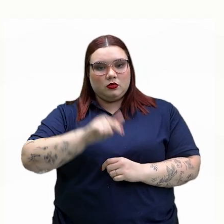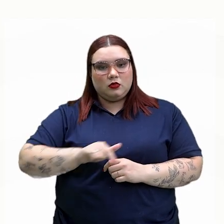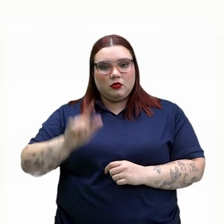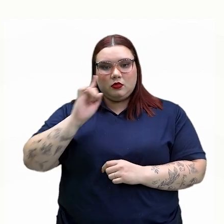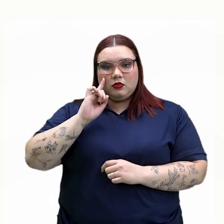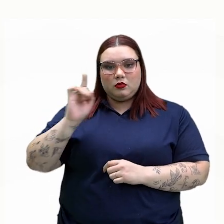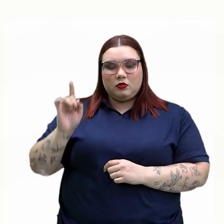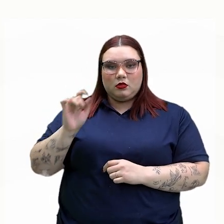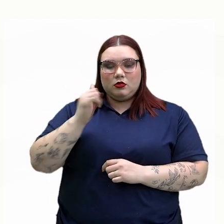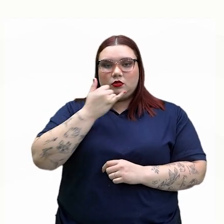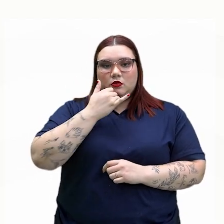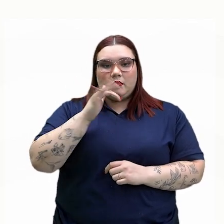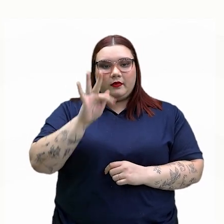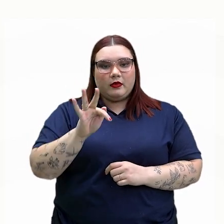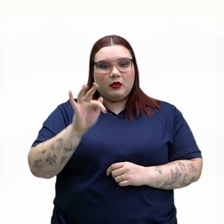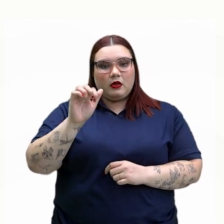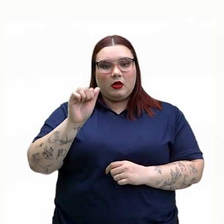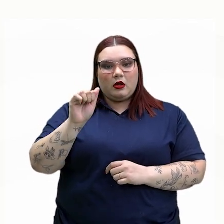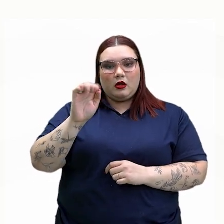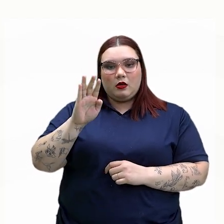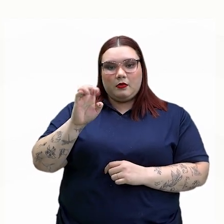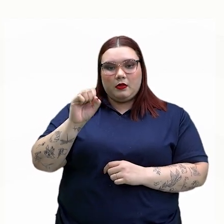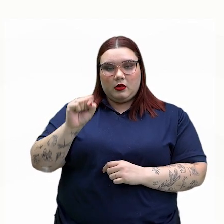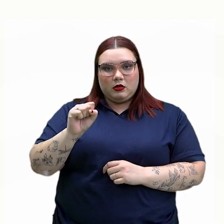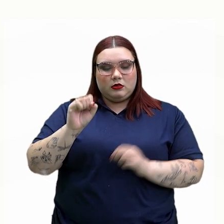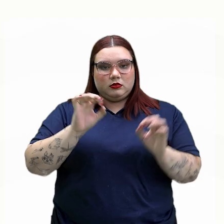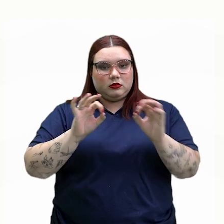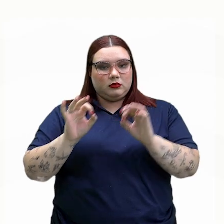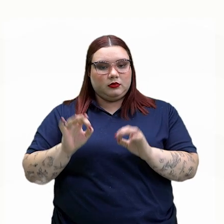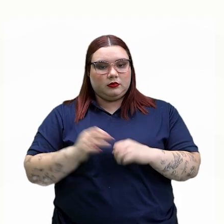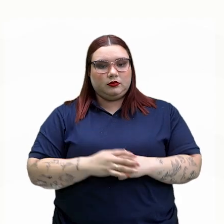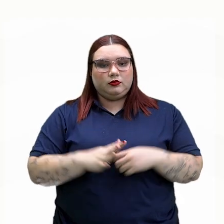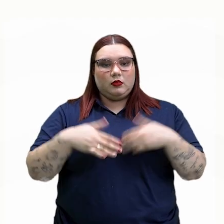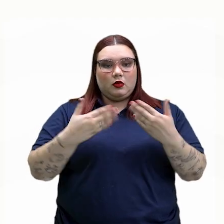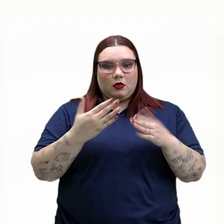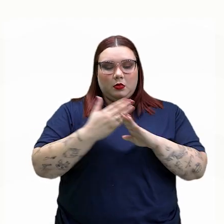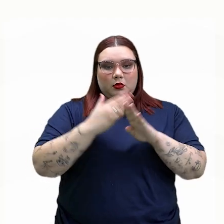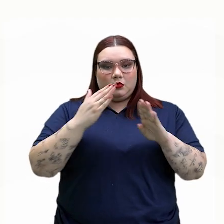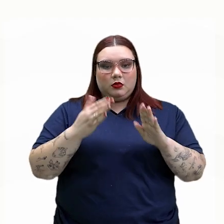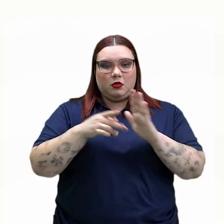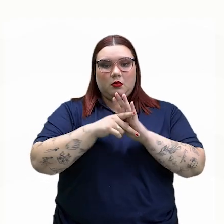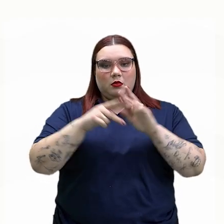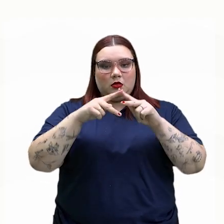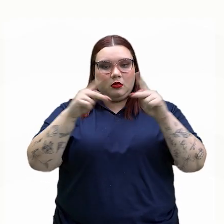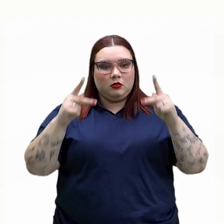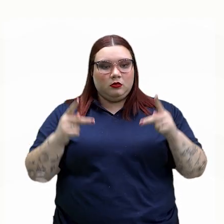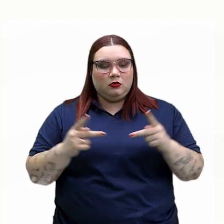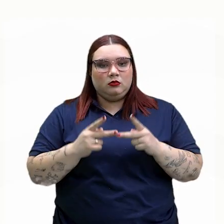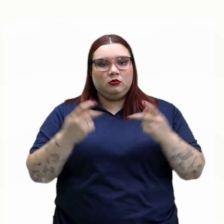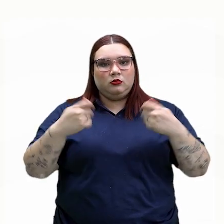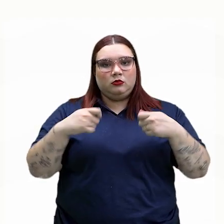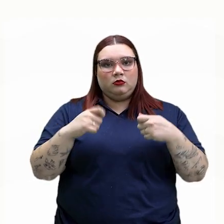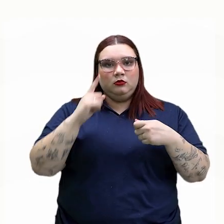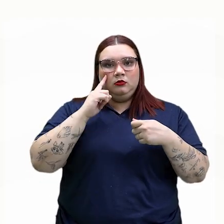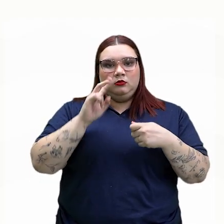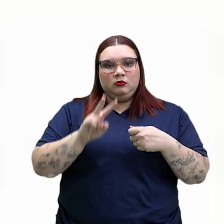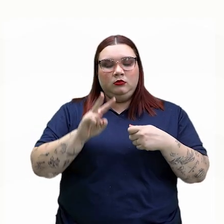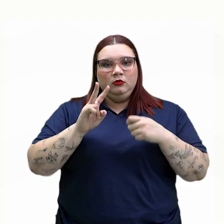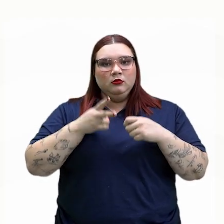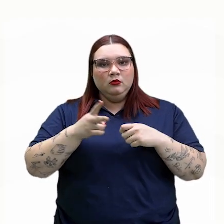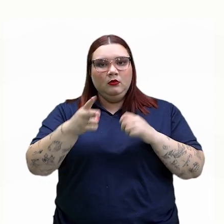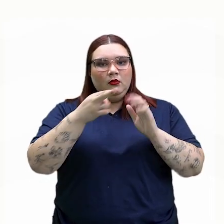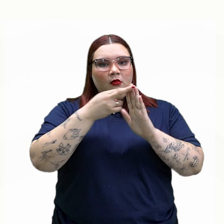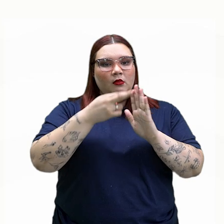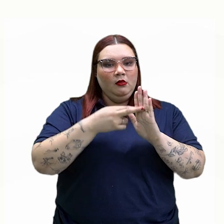ó. Tá bom? E aí, para determinar o tamanho de cada setor, nós vamos ter que fazer sempre